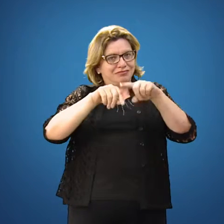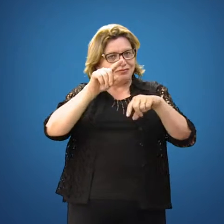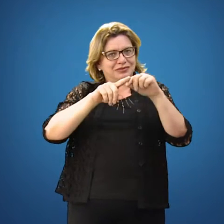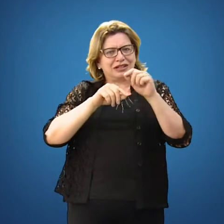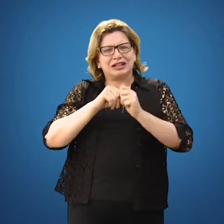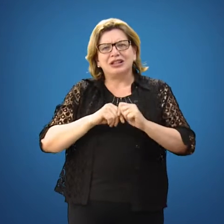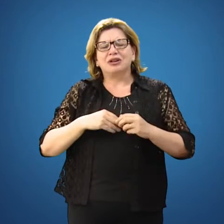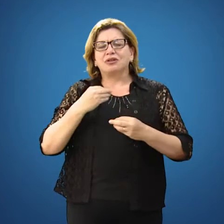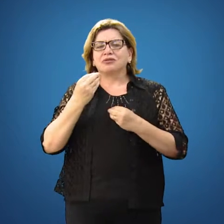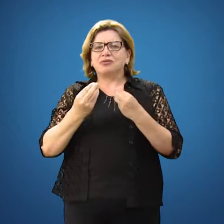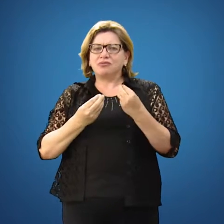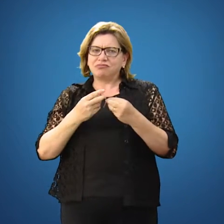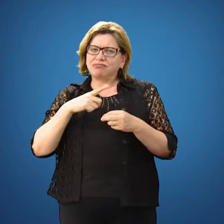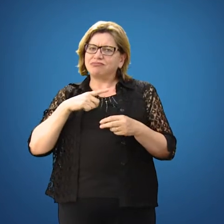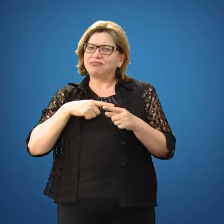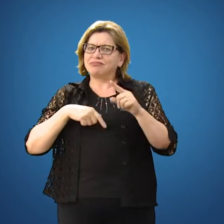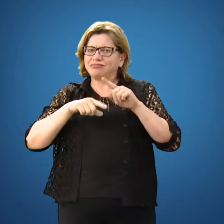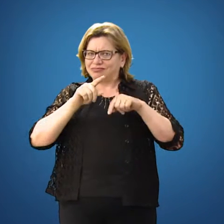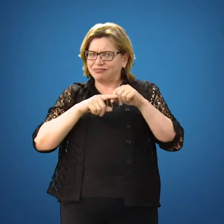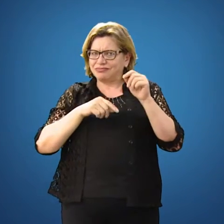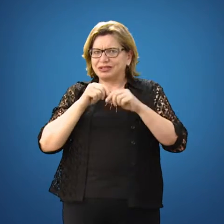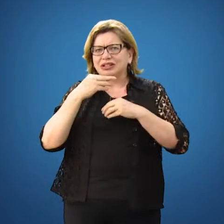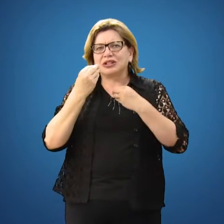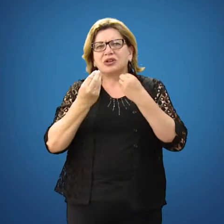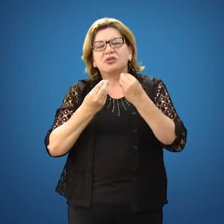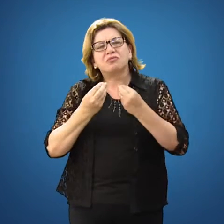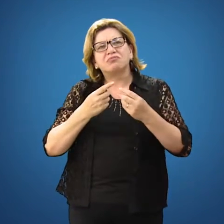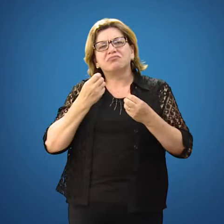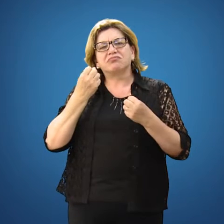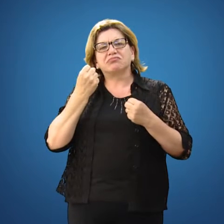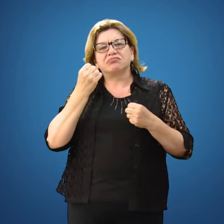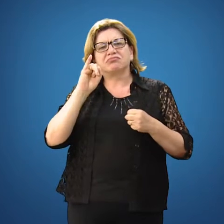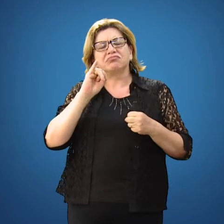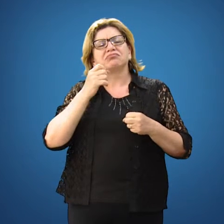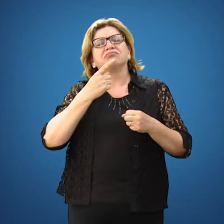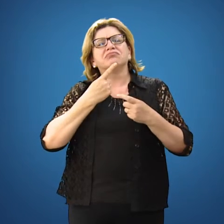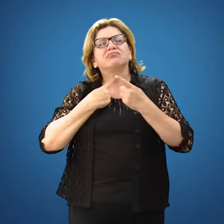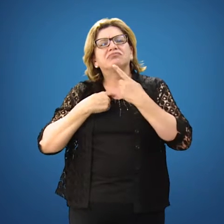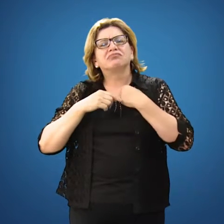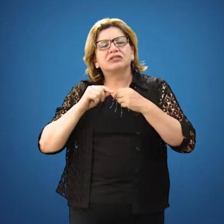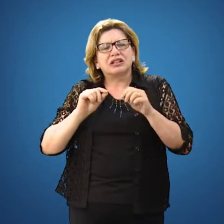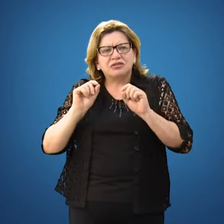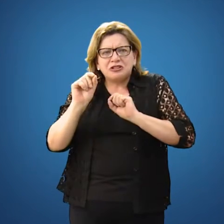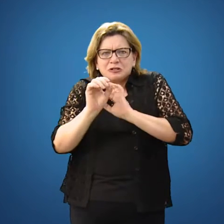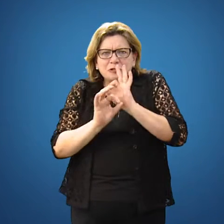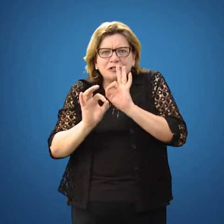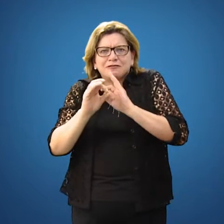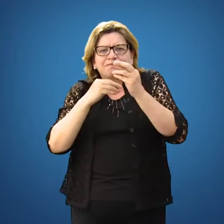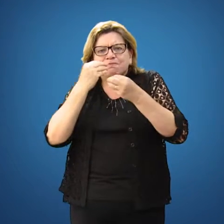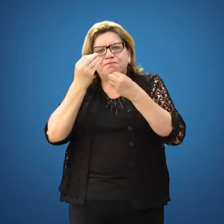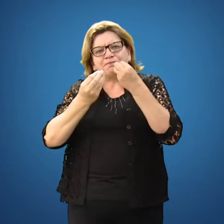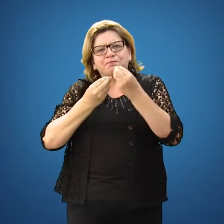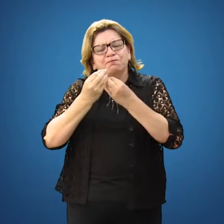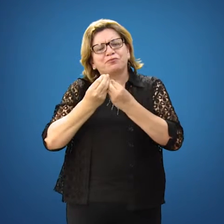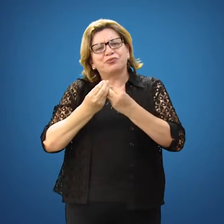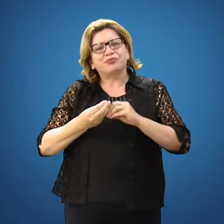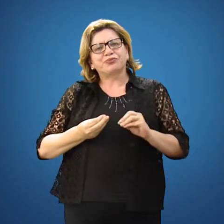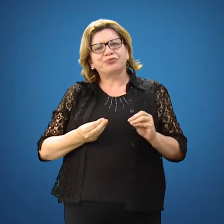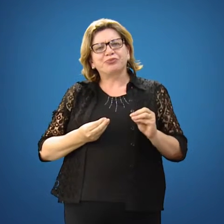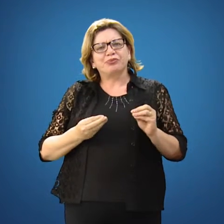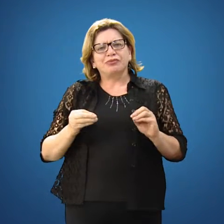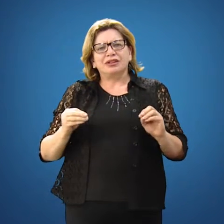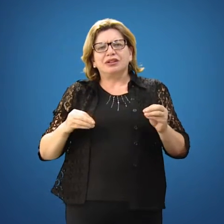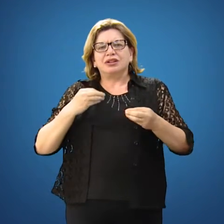Então, como os recursos que realmente você deseja viabilizar, né? Deseja alcançar no seu